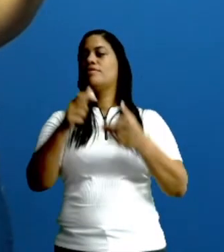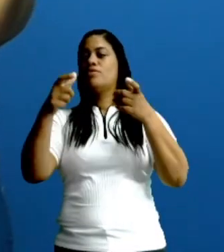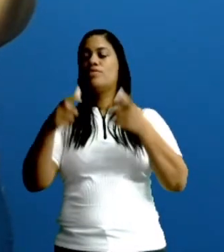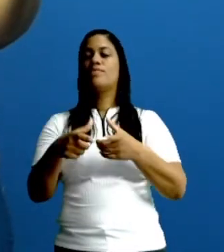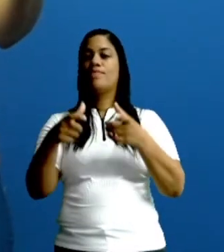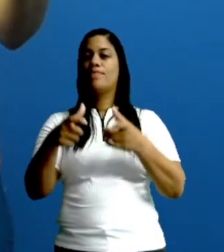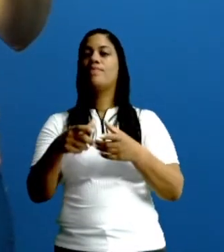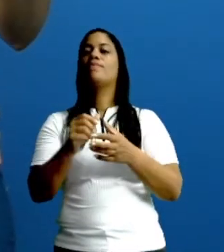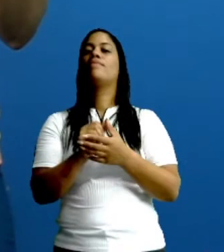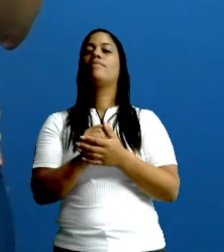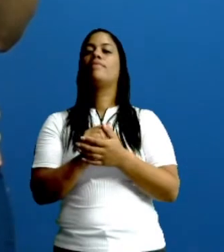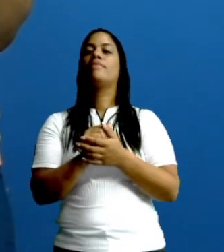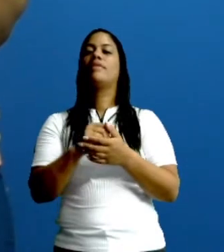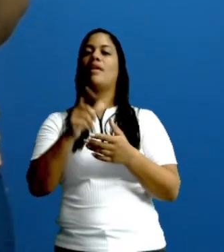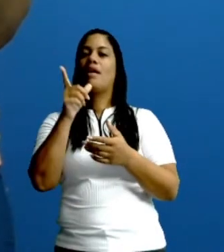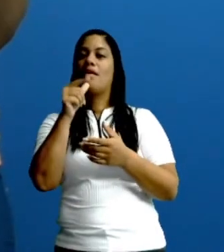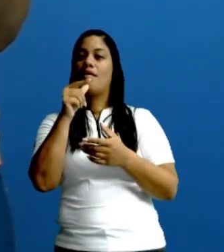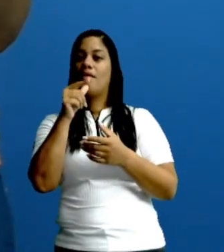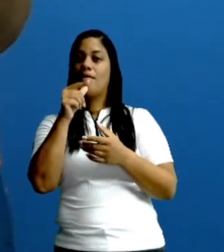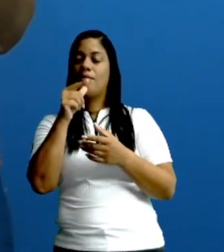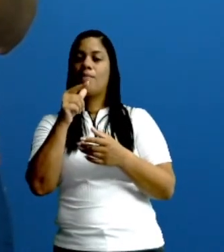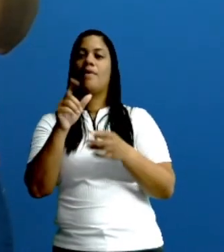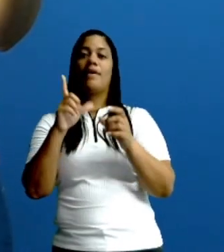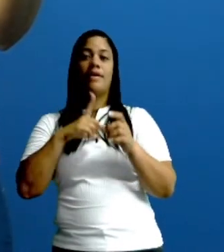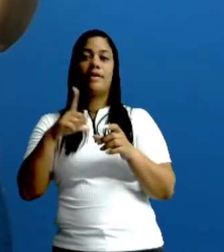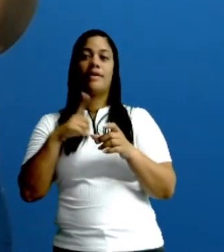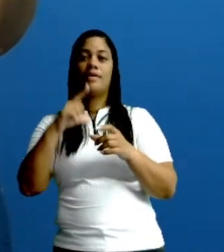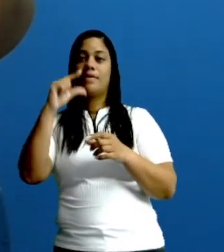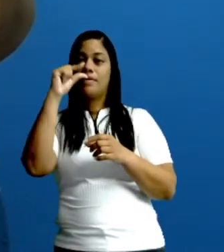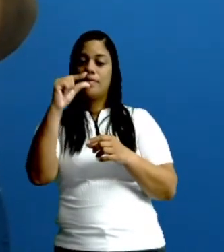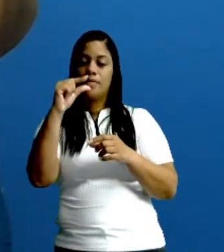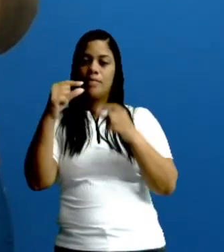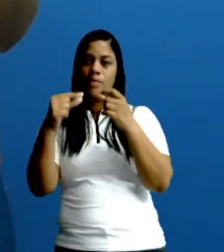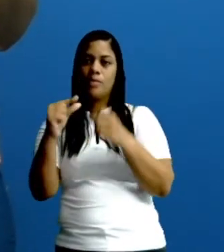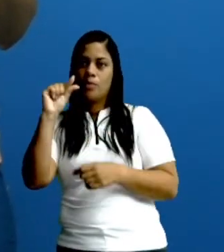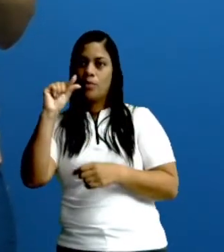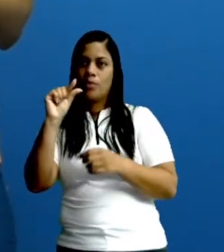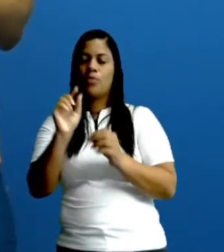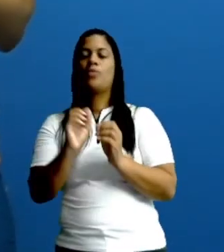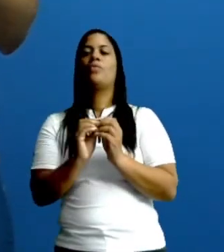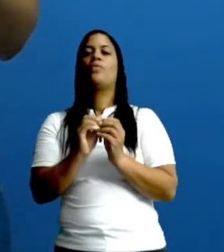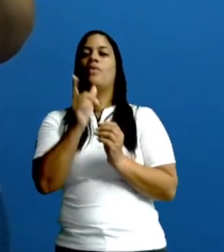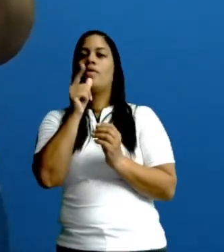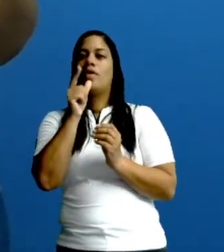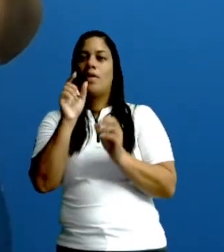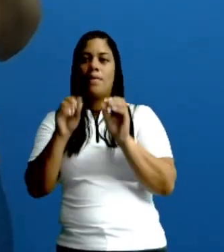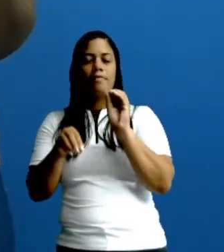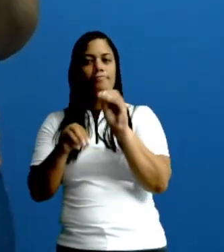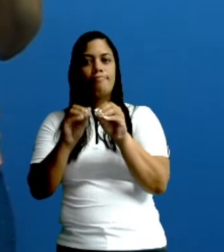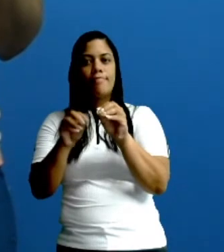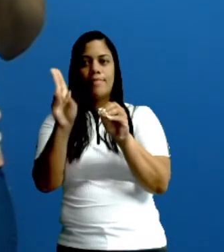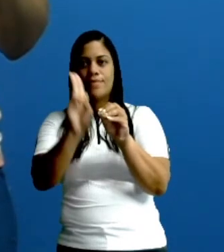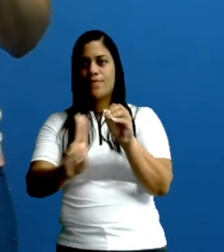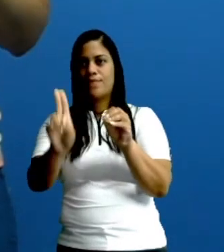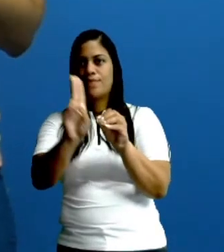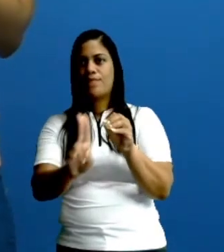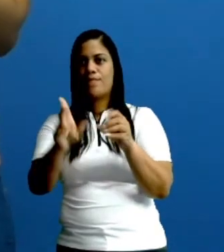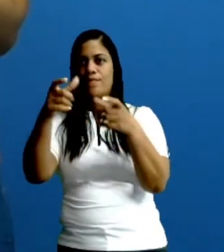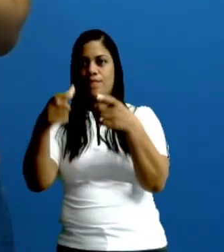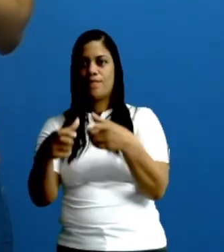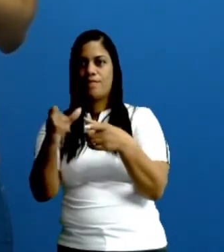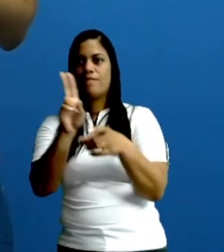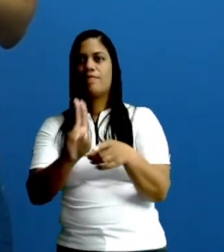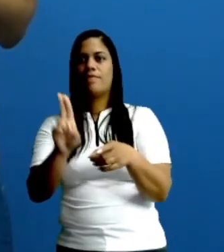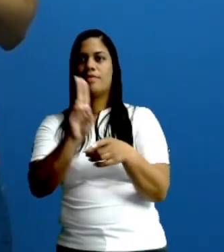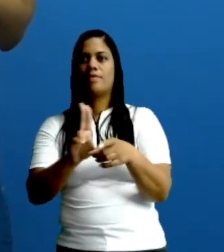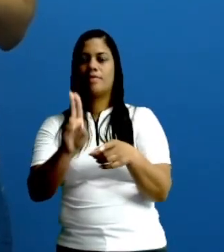porção de água que tem aí uma pequena vegetação e as pessoas nômades se utilizam desse oásis e